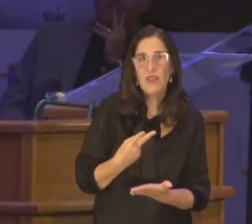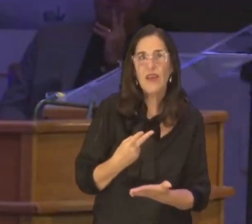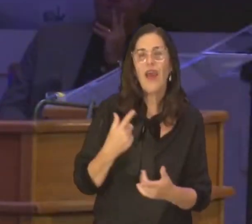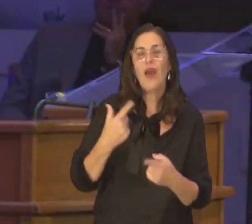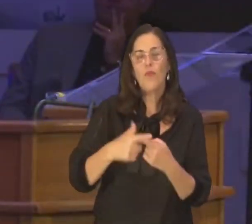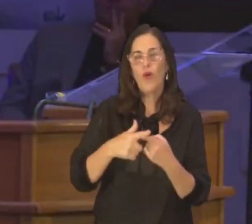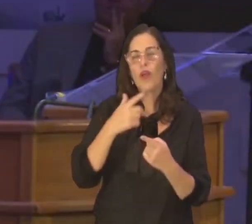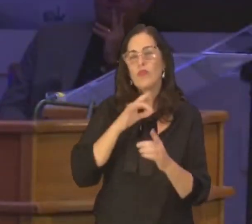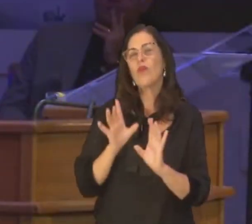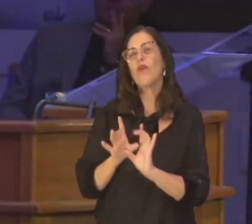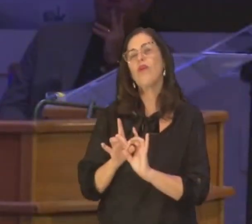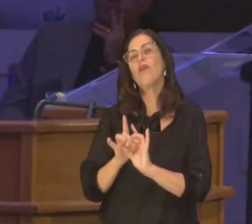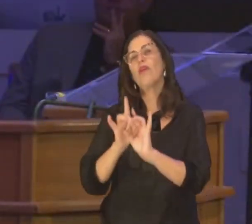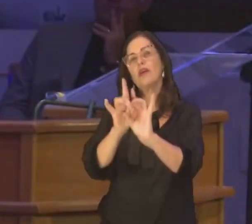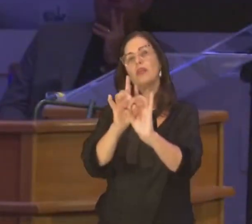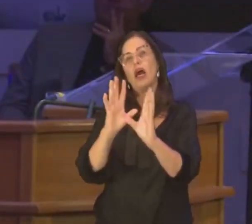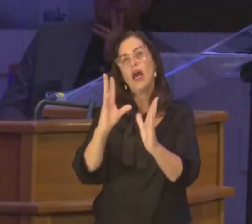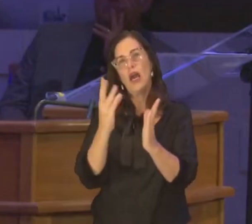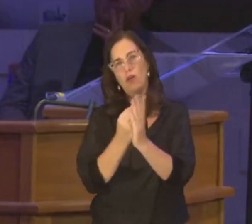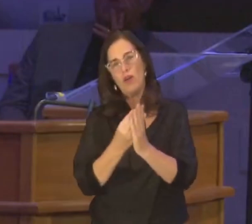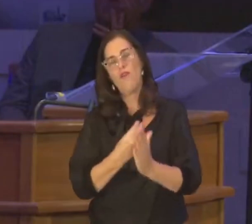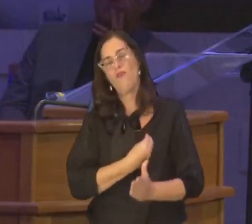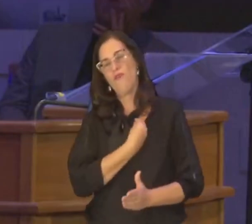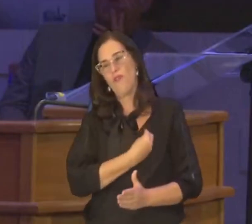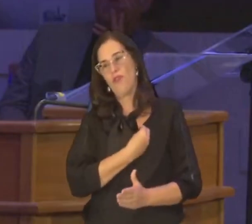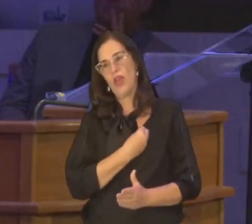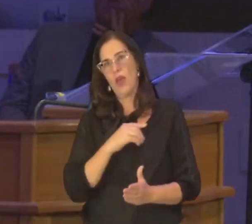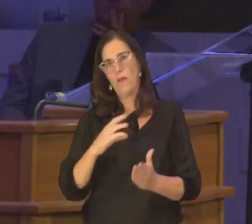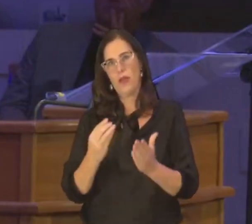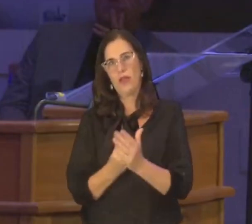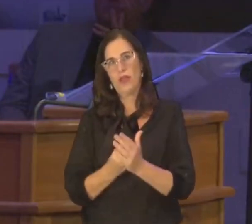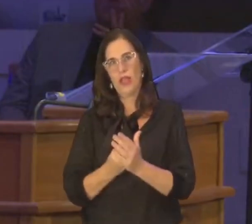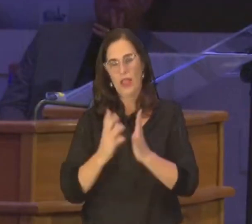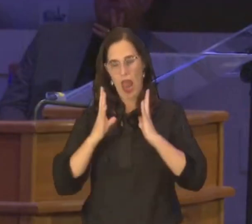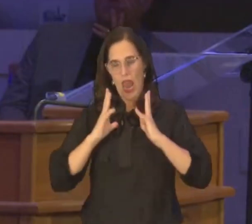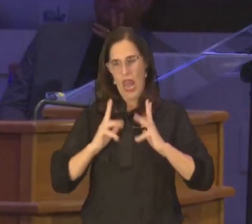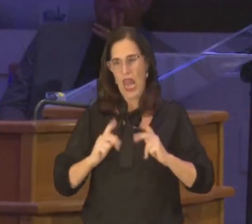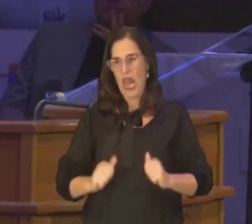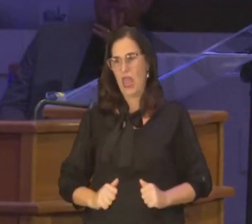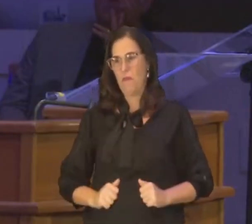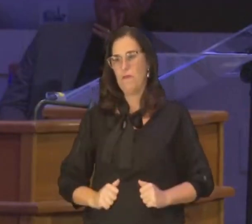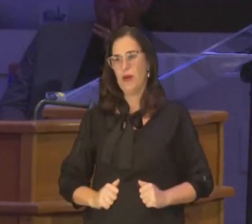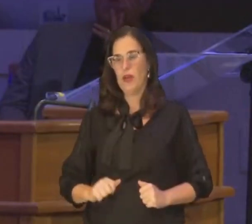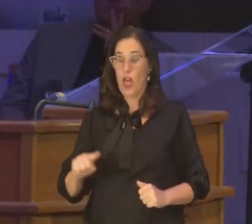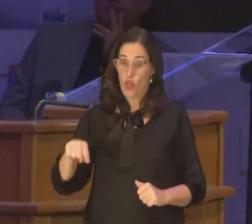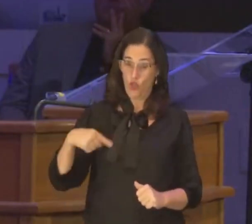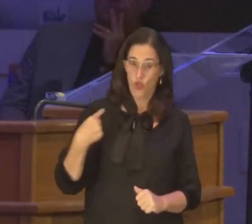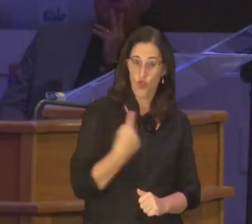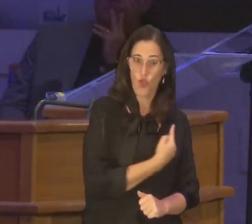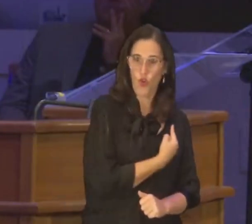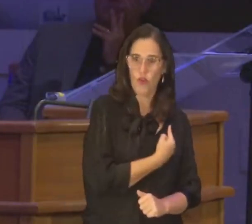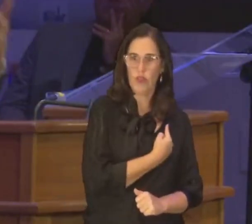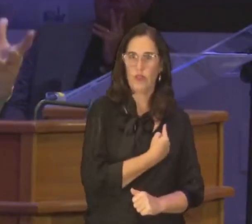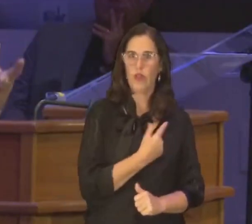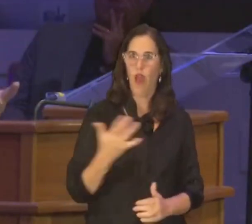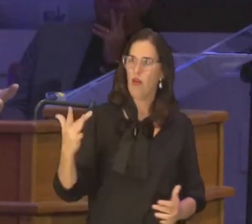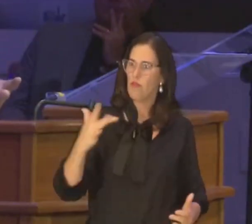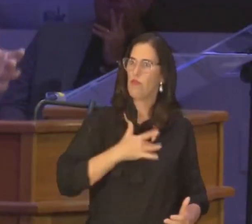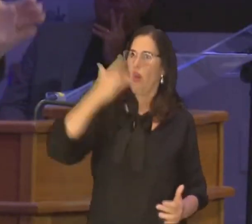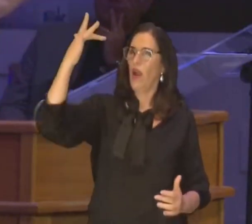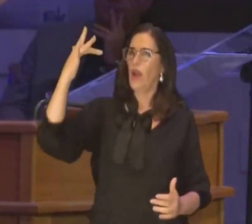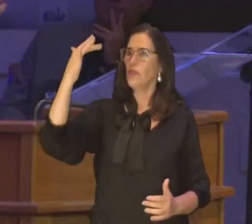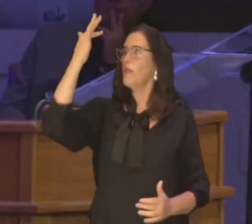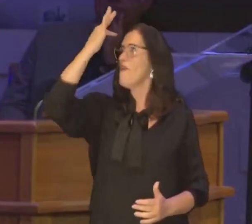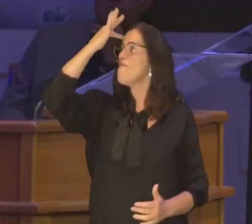o Senhor permite que a sua igreja passe, para que ela seja purificada, para que nós sejamos despertados para a